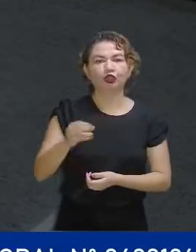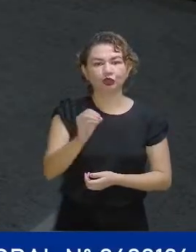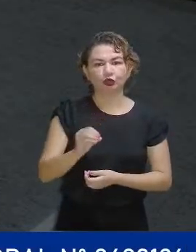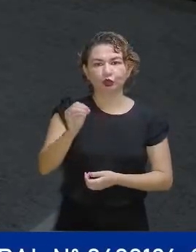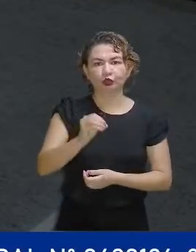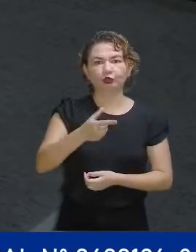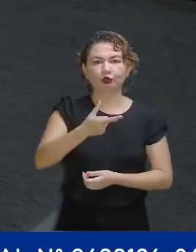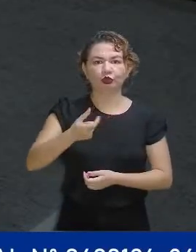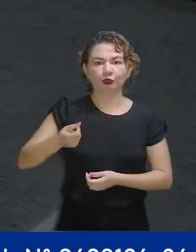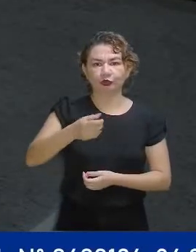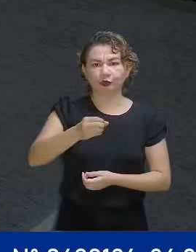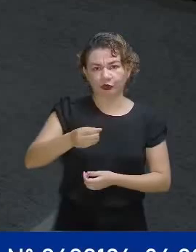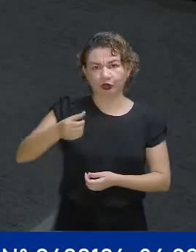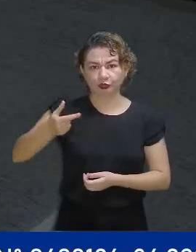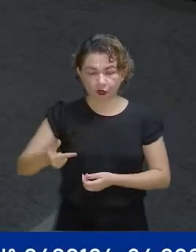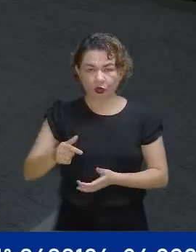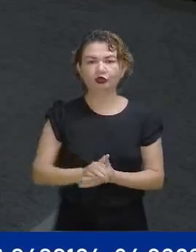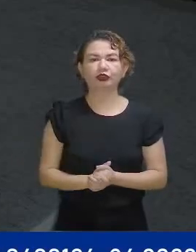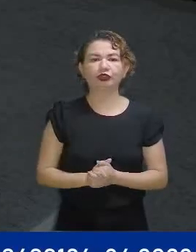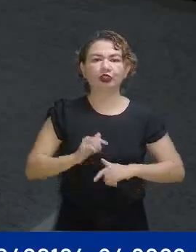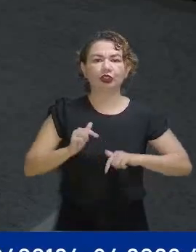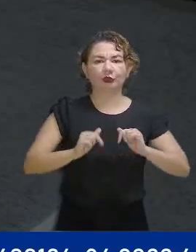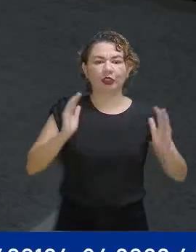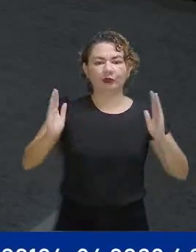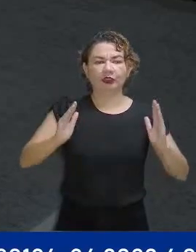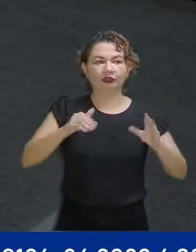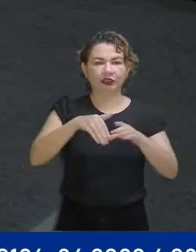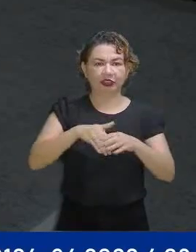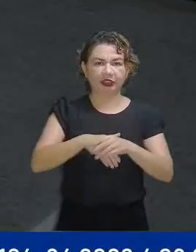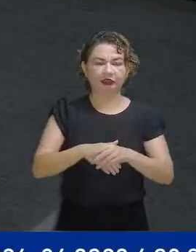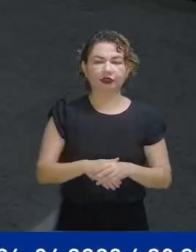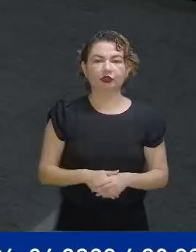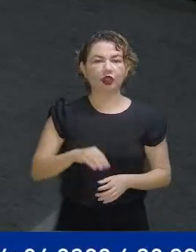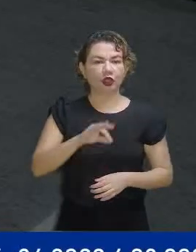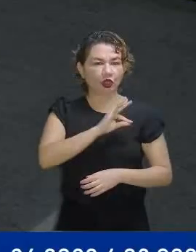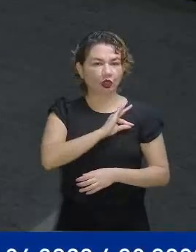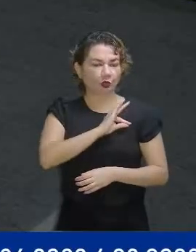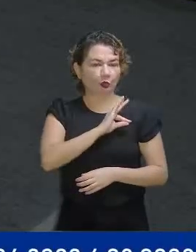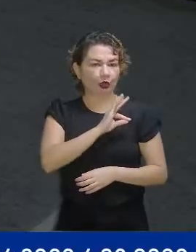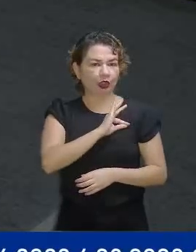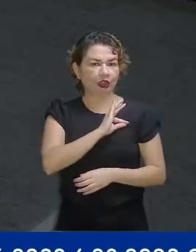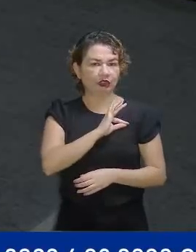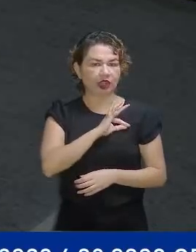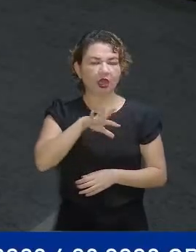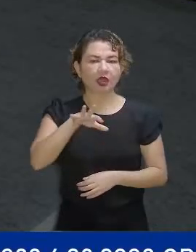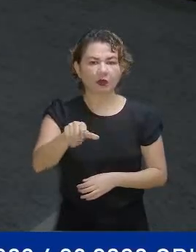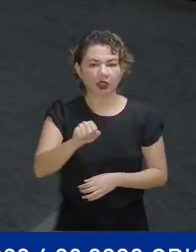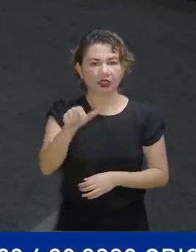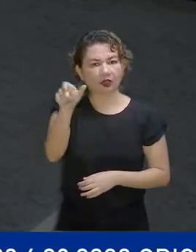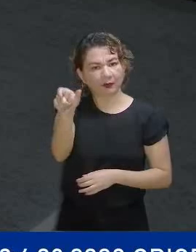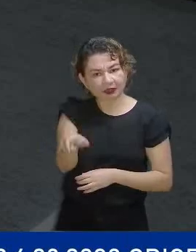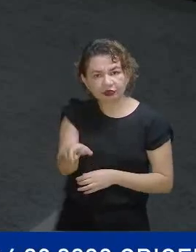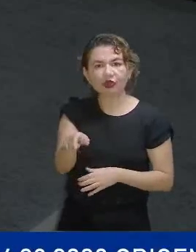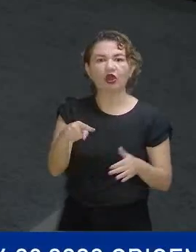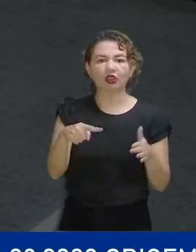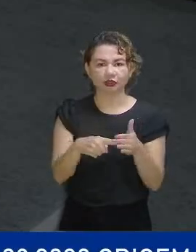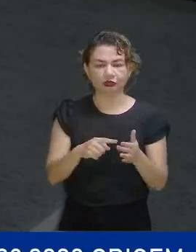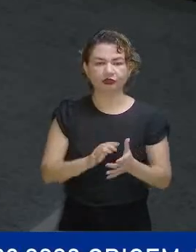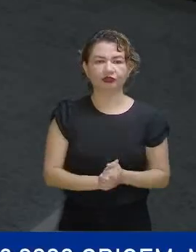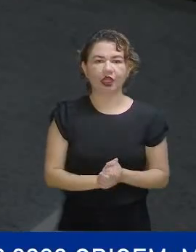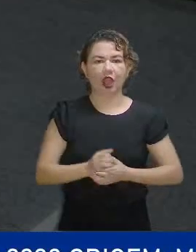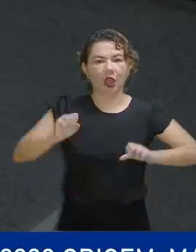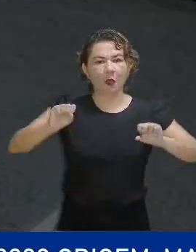2/10/2022, durante patrulhamento de rotina nas eleições gerais, policiais militares abordaram o denunciado, que conduzia